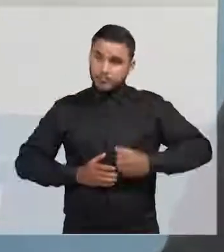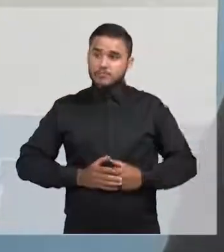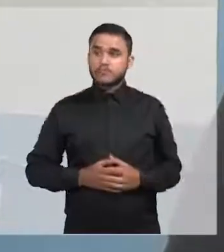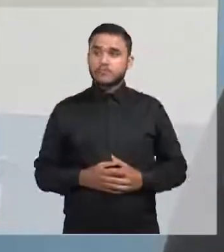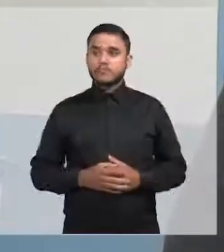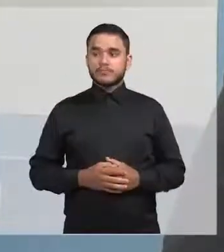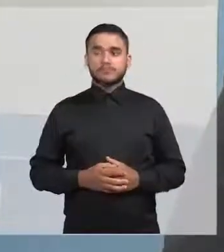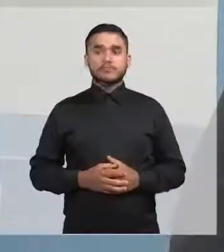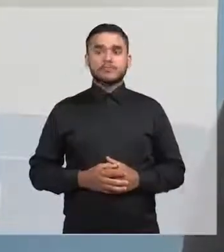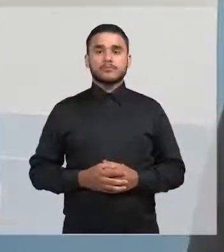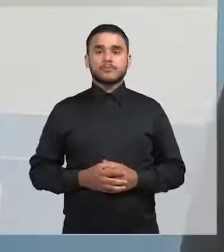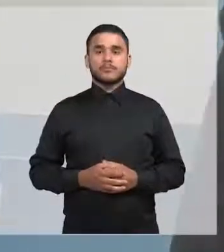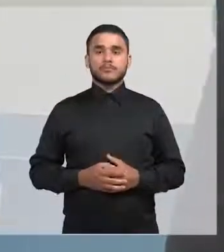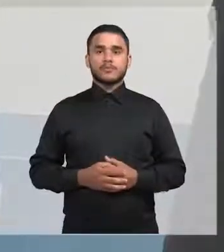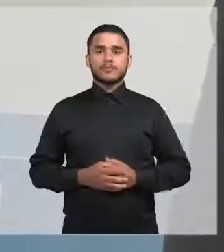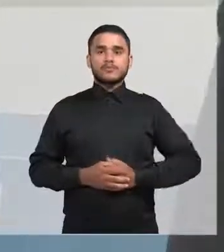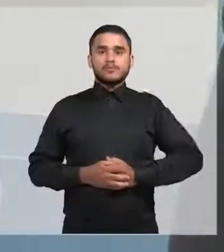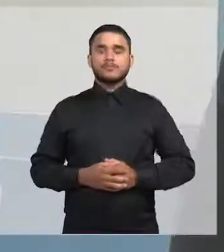61.3.